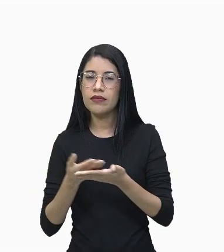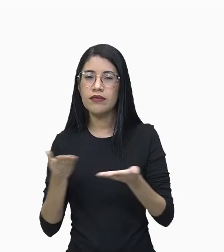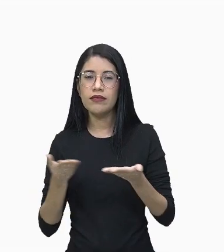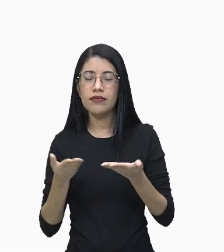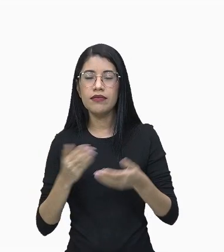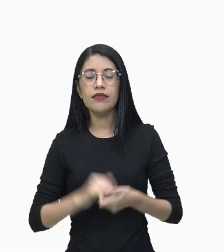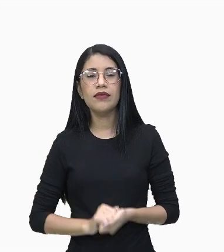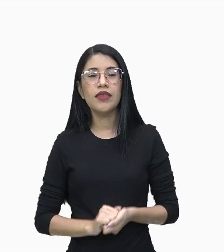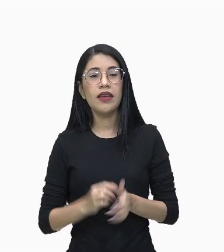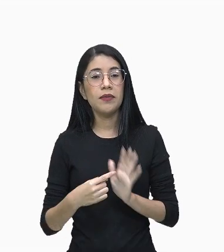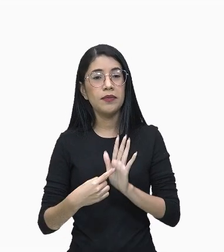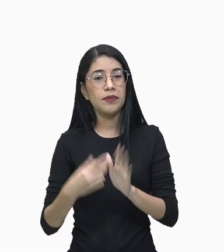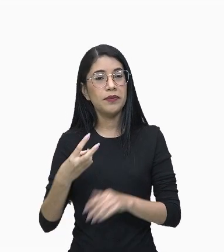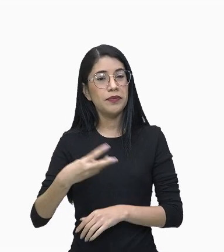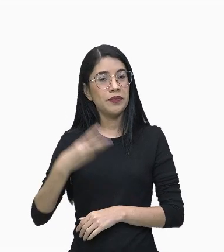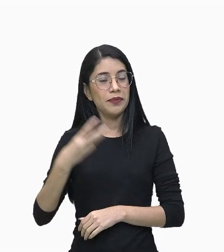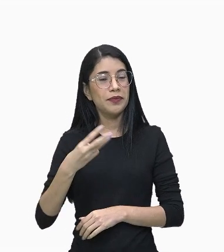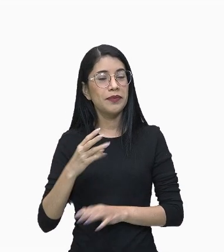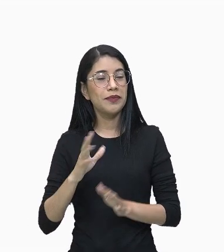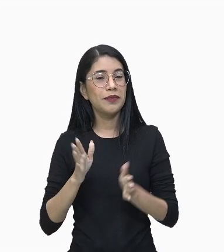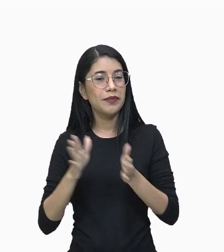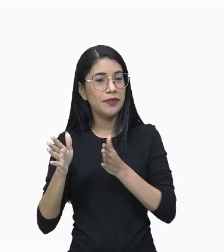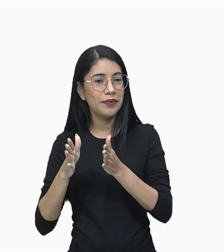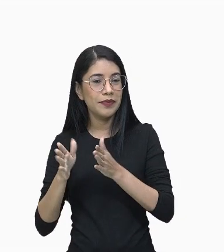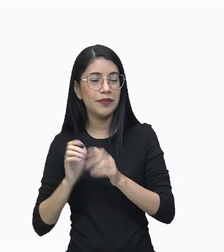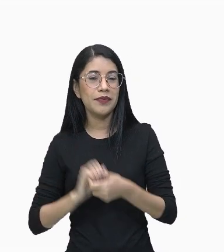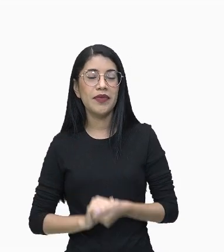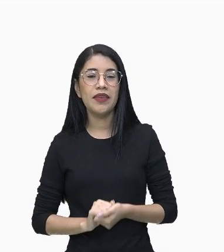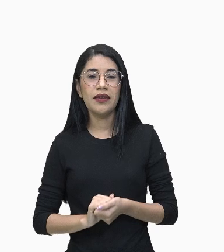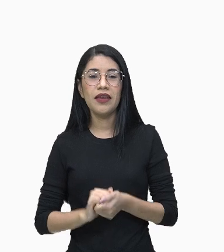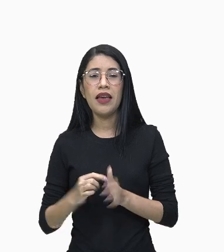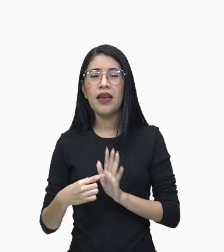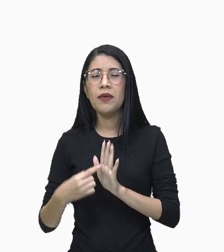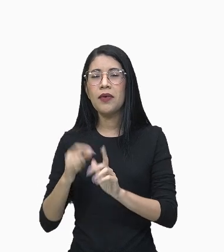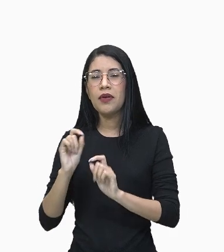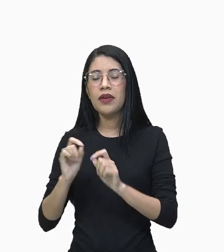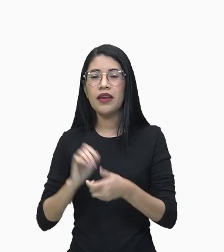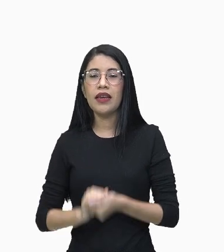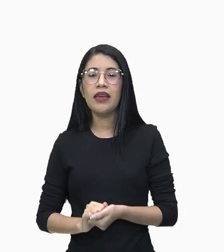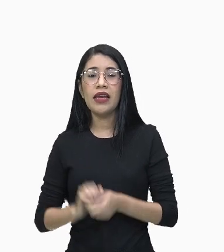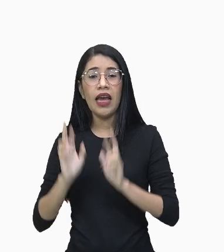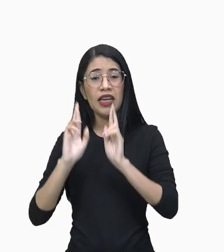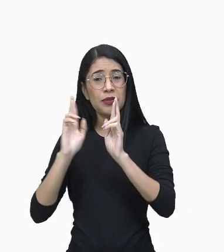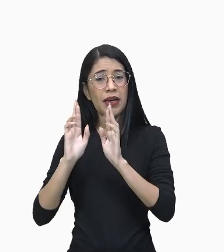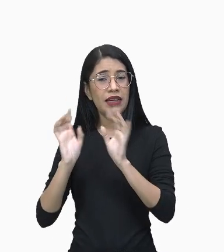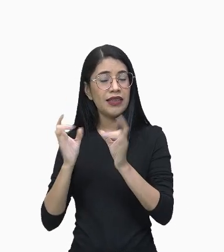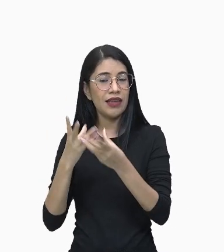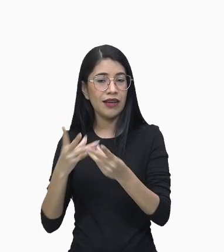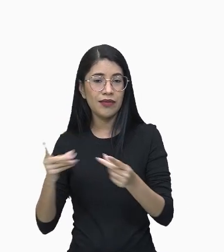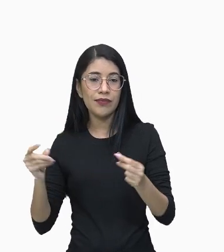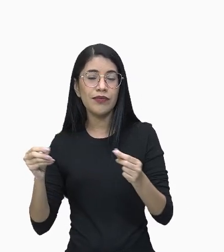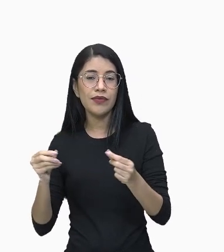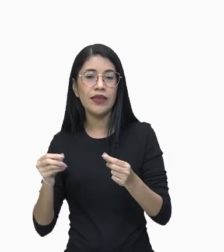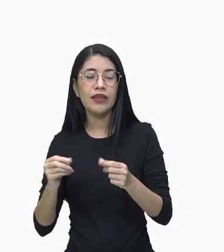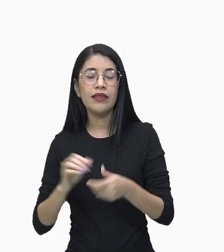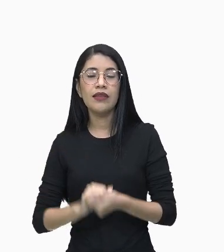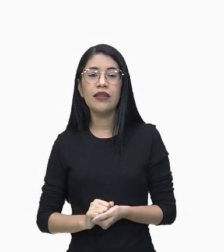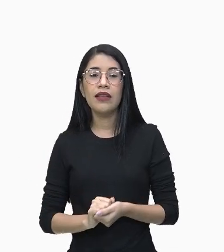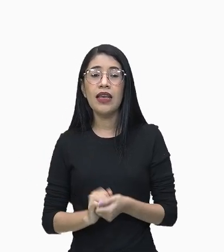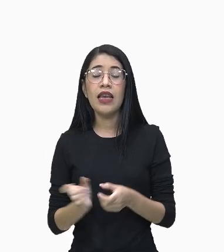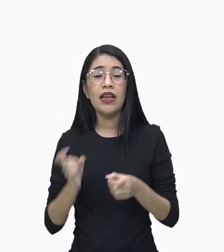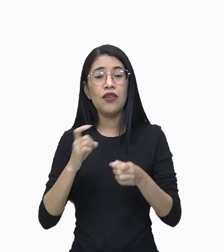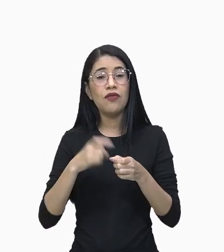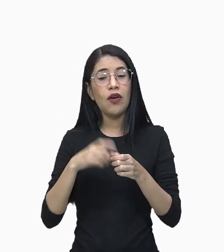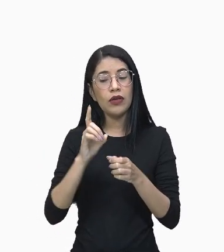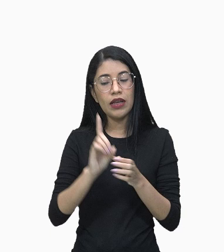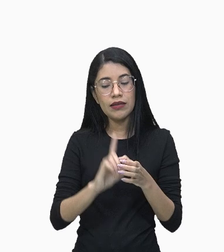terceira fase. E é uma fase que mostrará o abandono da esperança e o retorno ao distanciamento. Nessa fase,